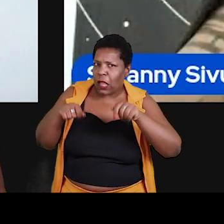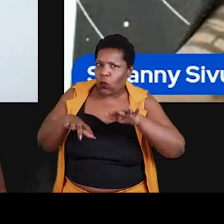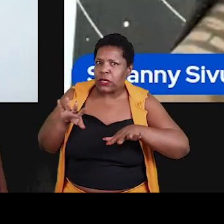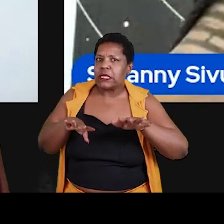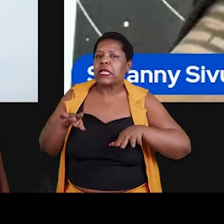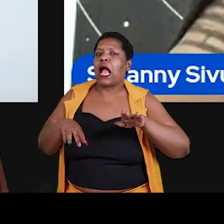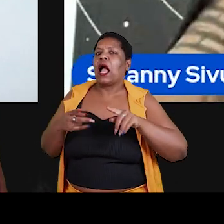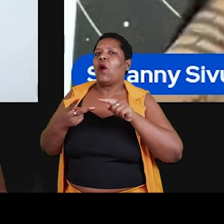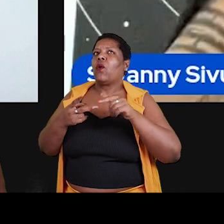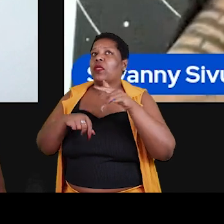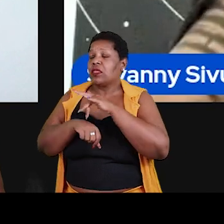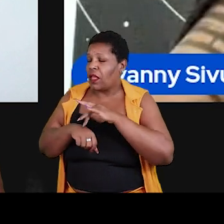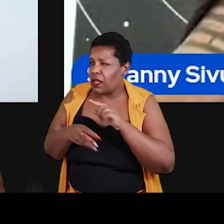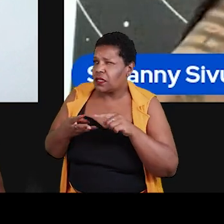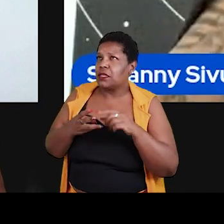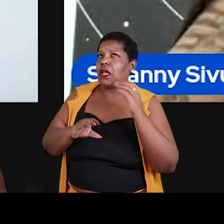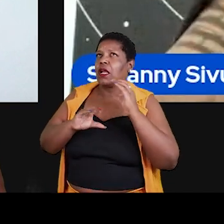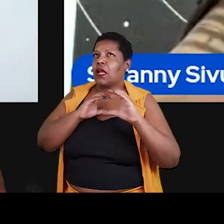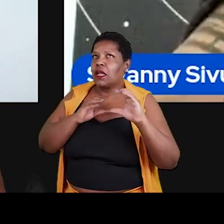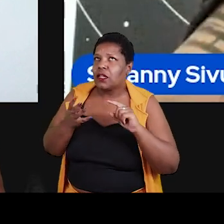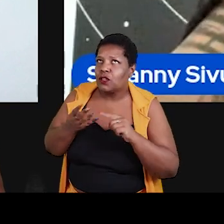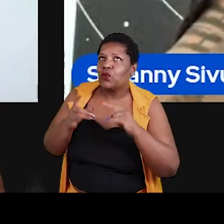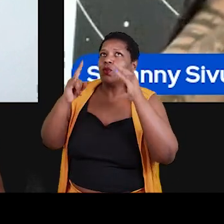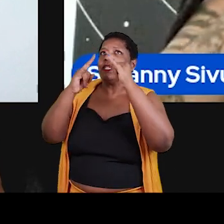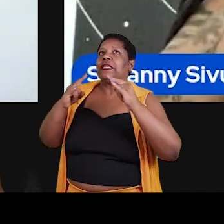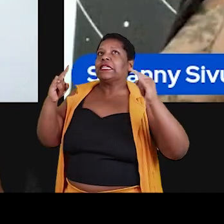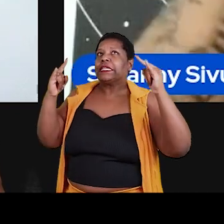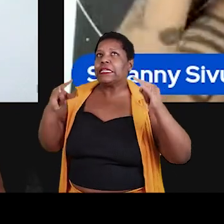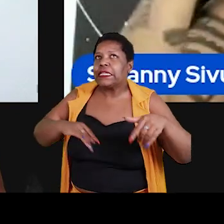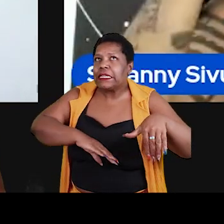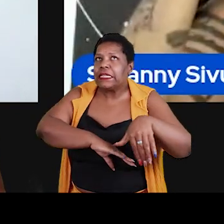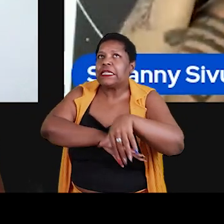percussão, dança, canto, circo,